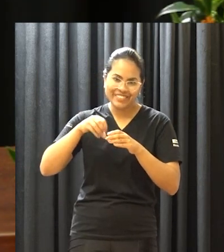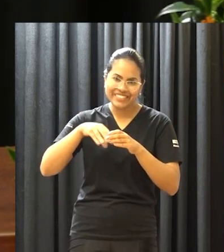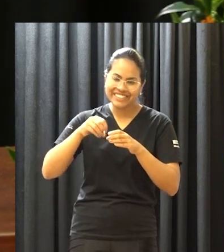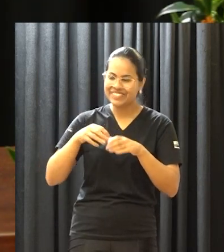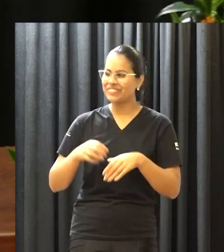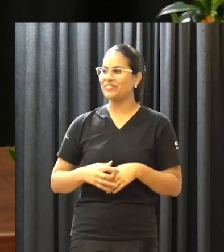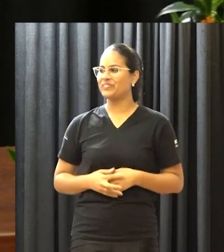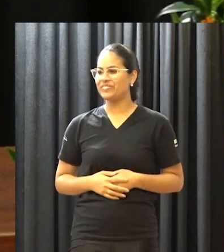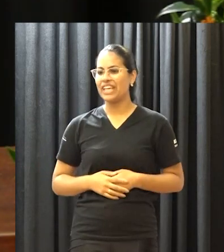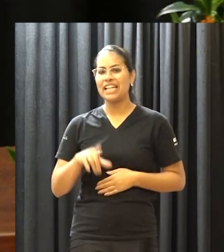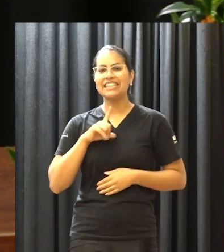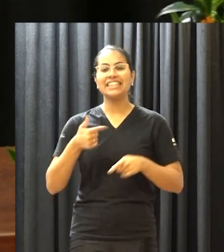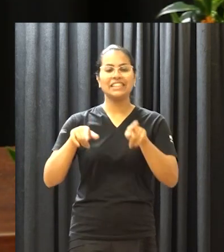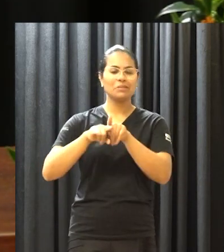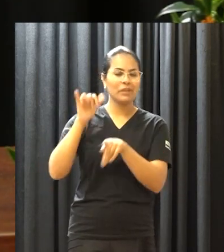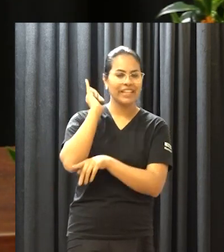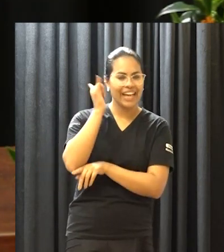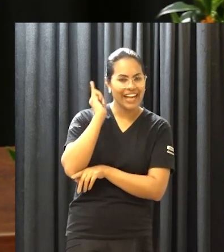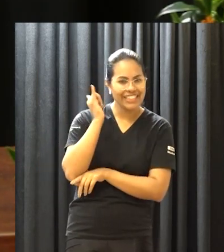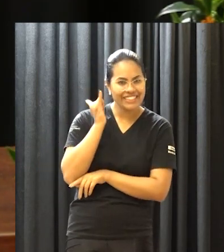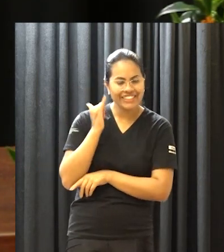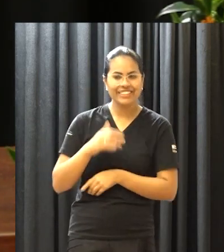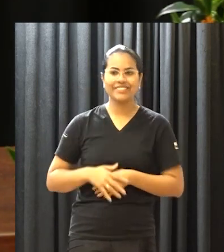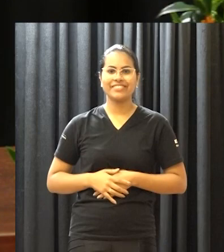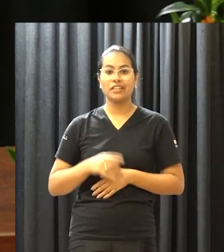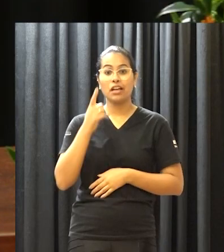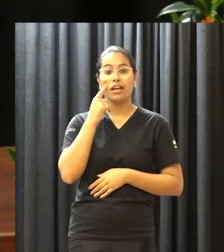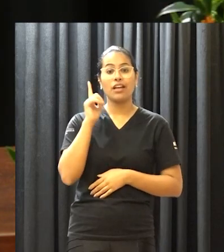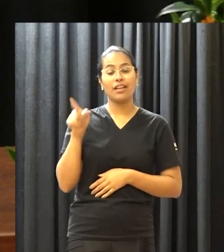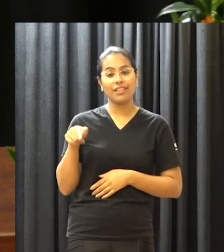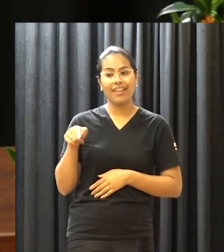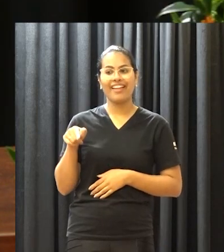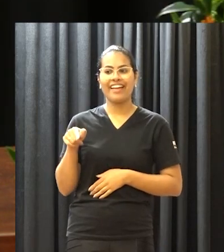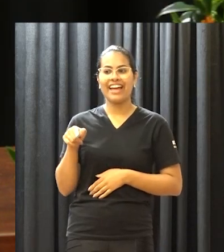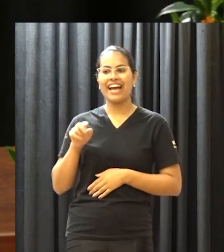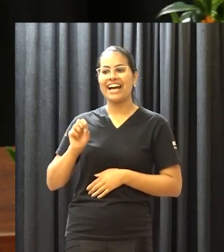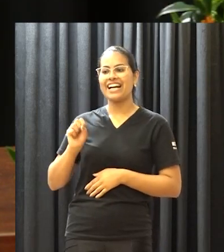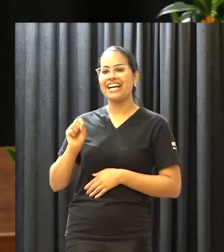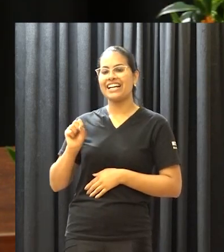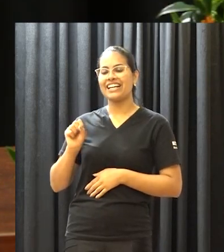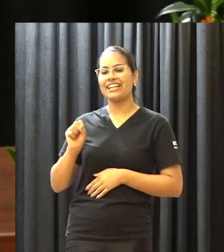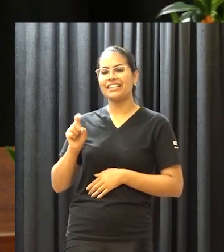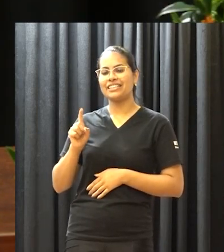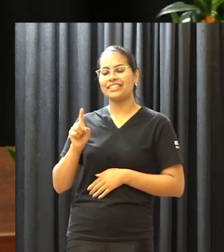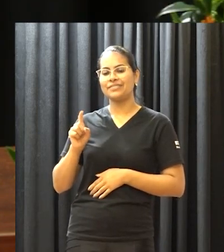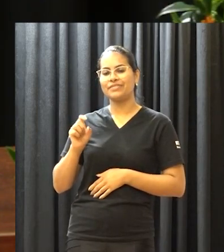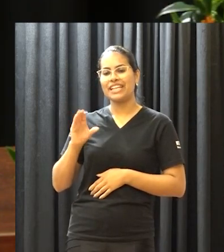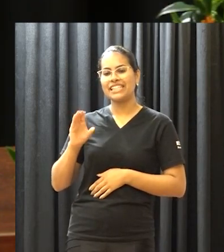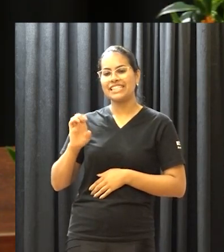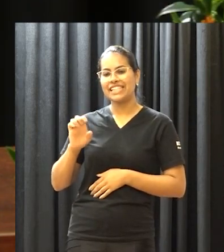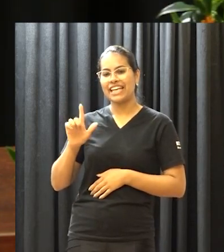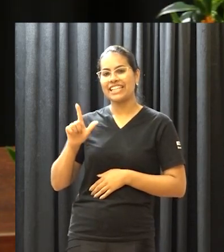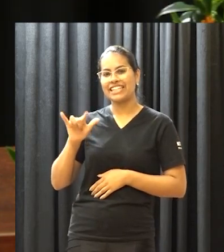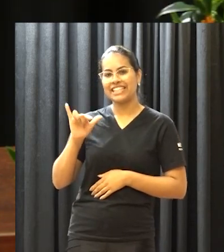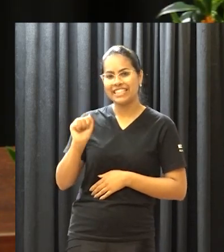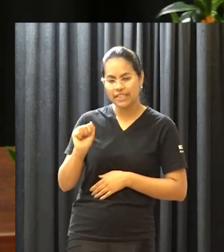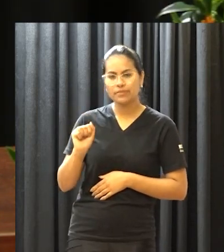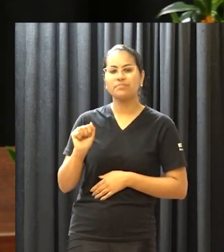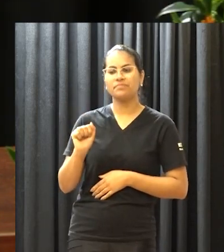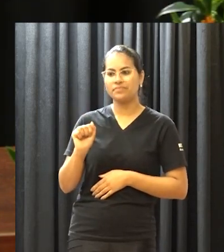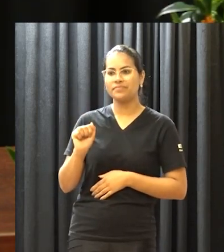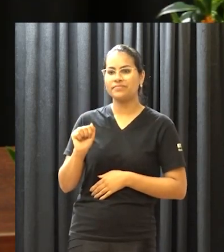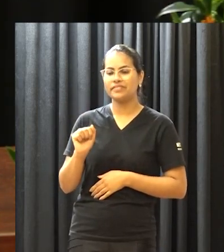tem a narrativa dela. Essa é a nossa ovelha negra, que é a Célia. Os tons que predominam